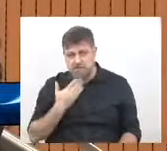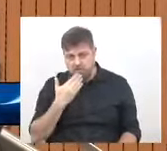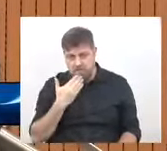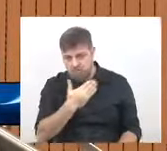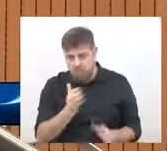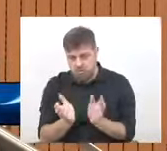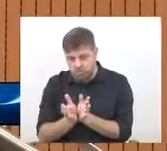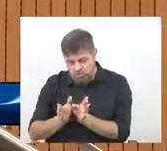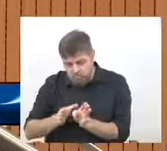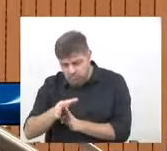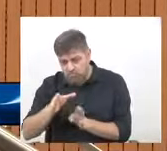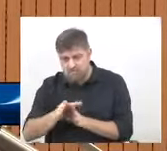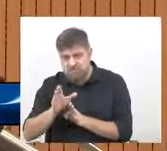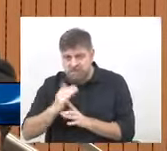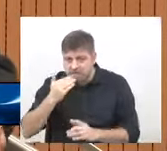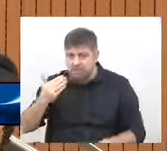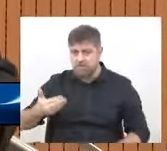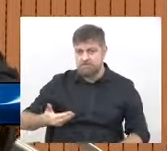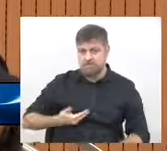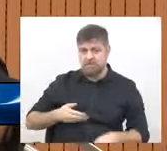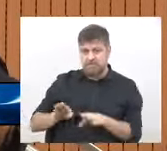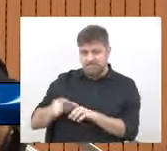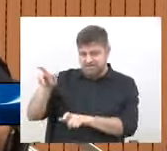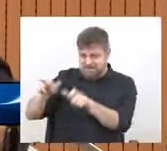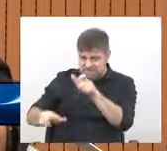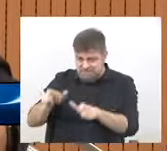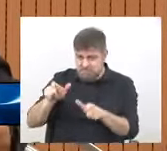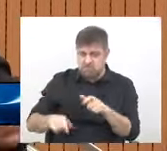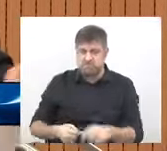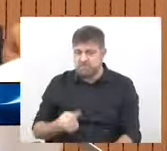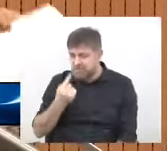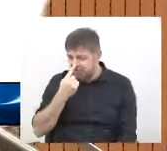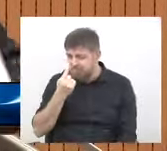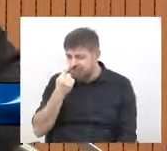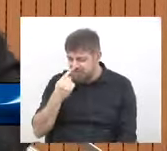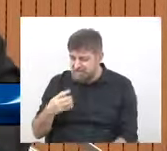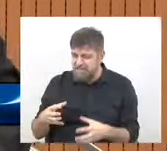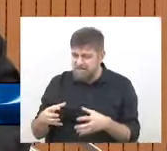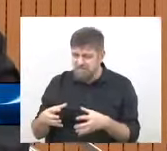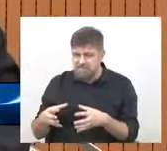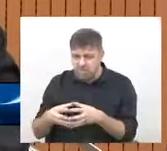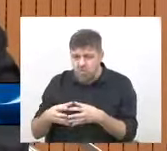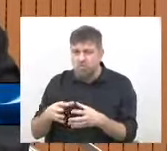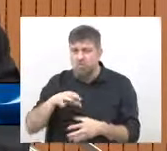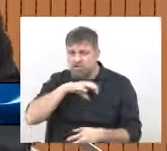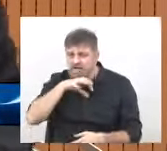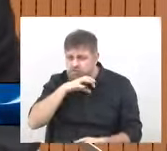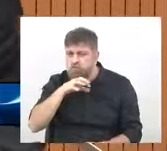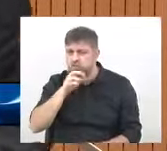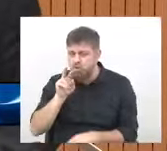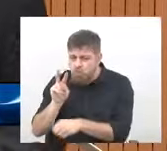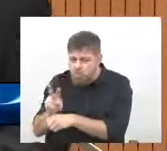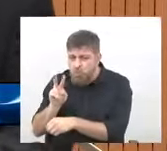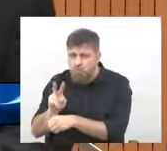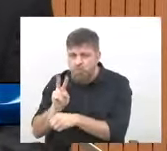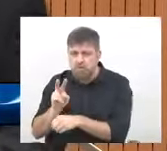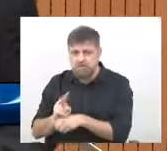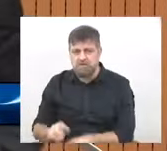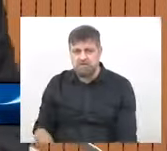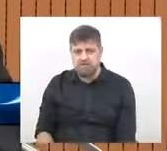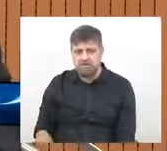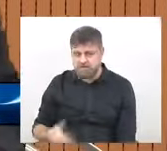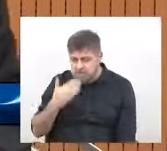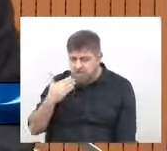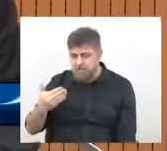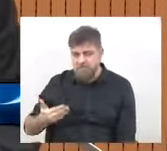próprio conselho e de todas as pessoas que fazem parte, né, da causa animal, da proteção, da Comissão de Proteção e